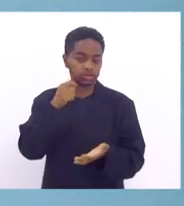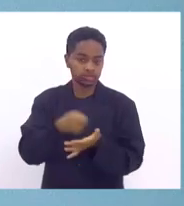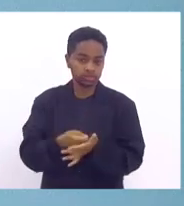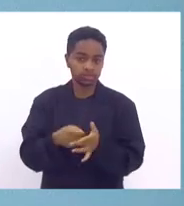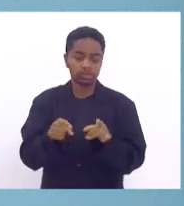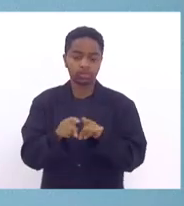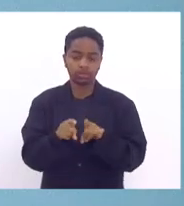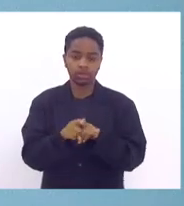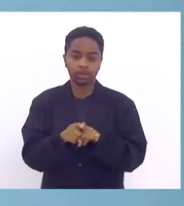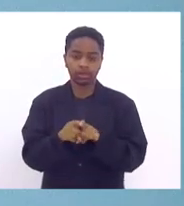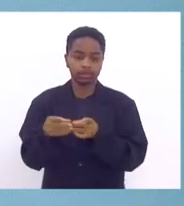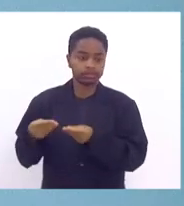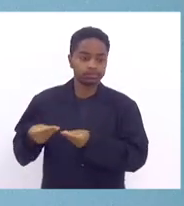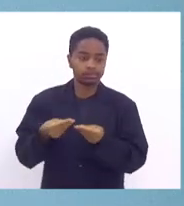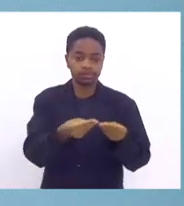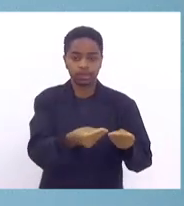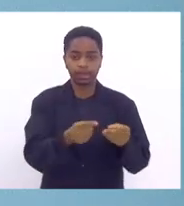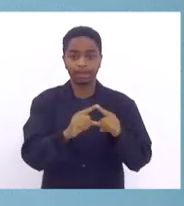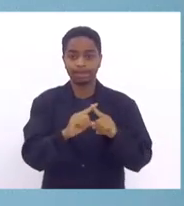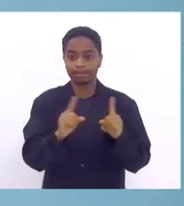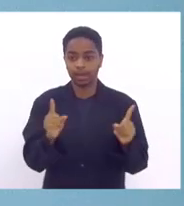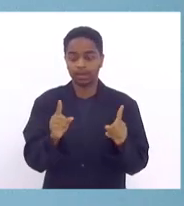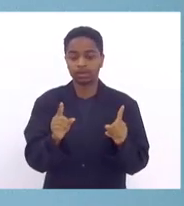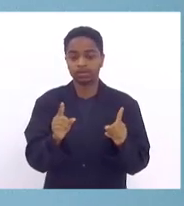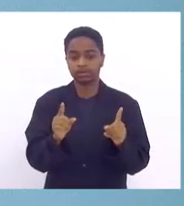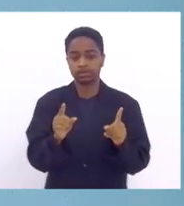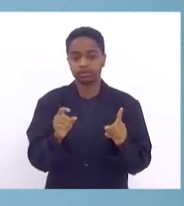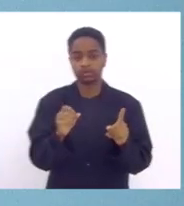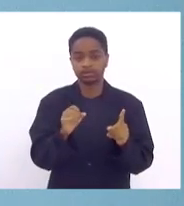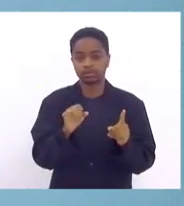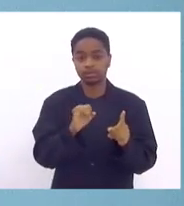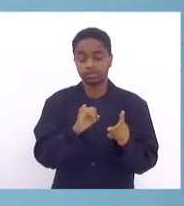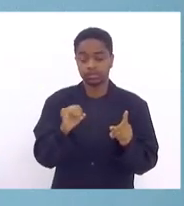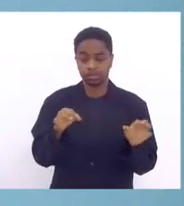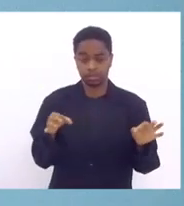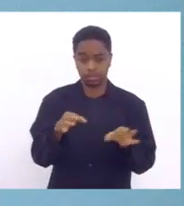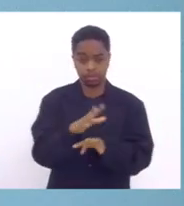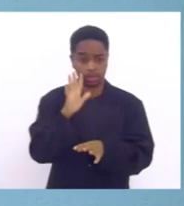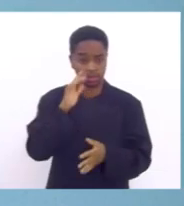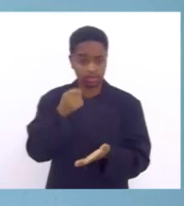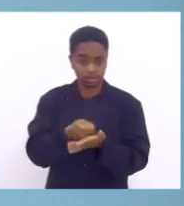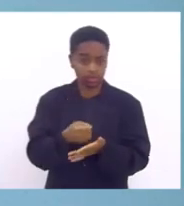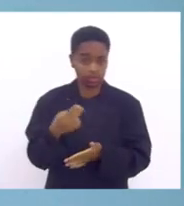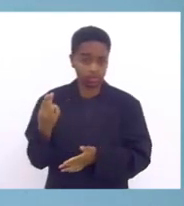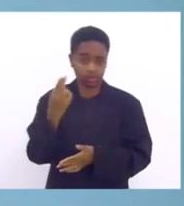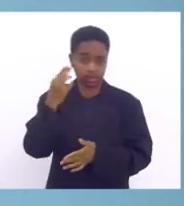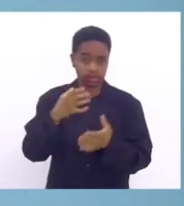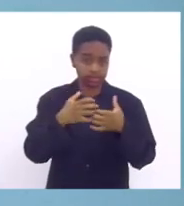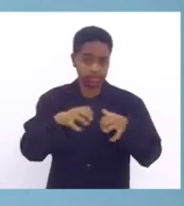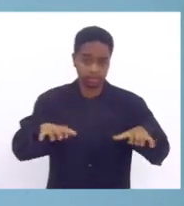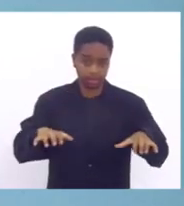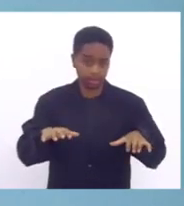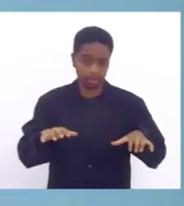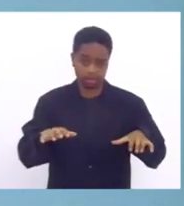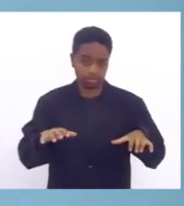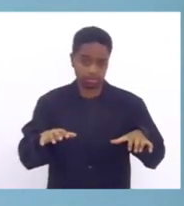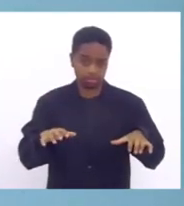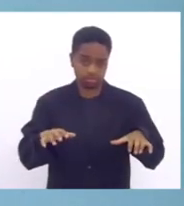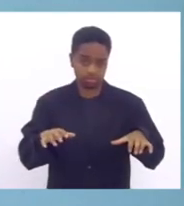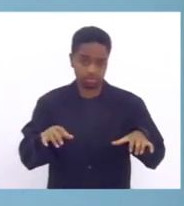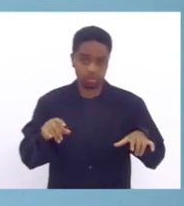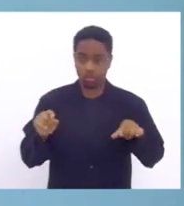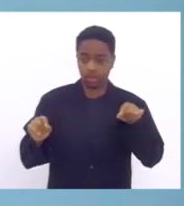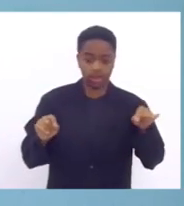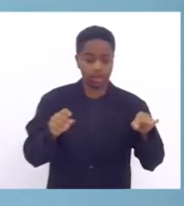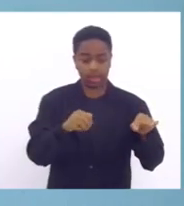ele como destinatário só que uma vez realizadas as diligências já não tinha como separar né quem era o qu de quem